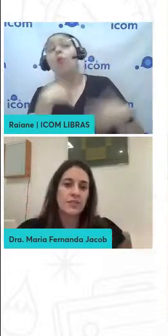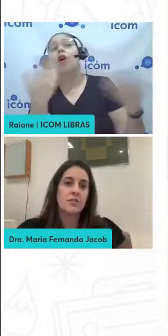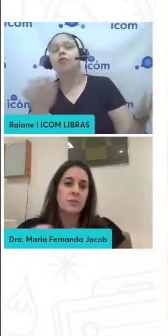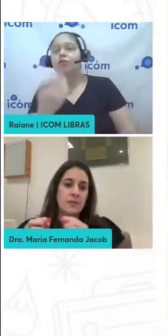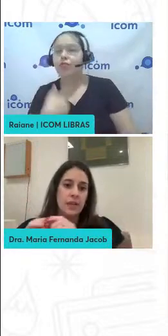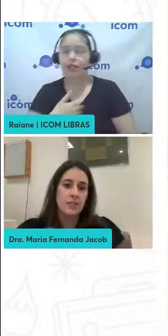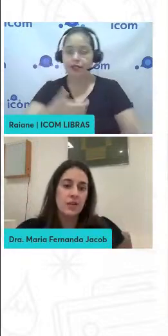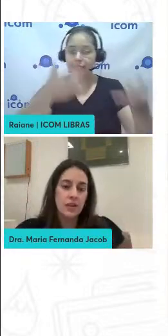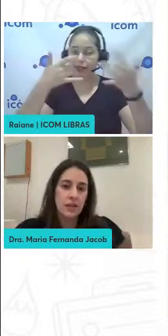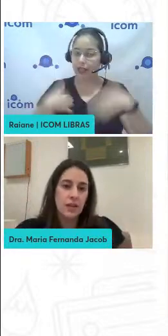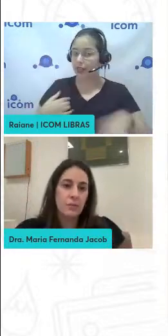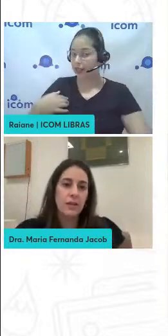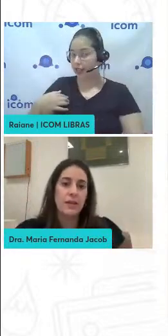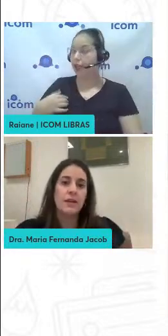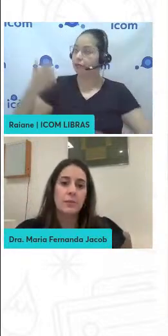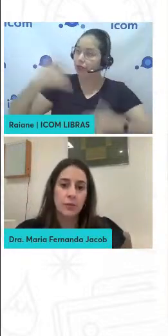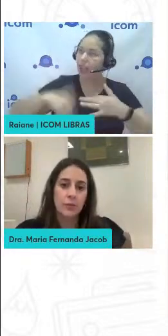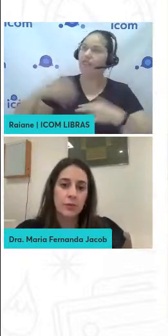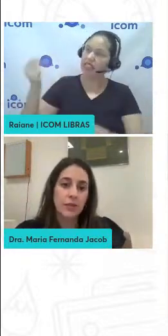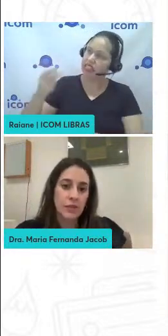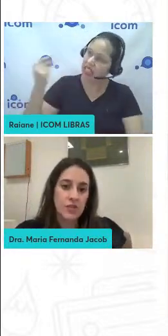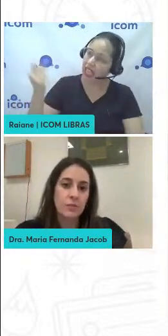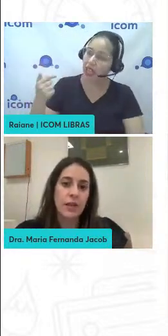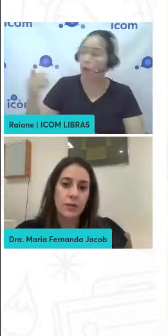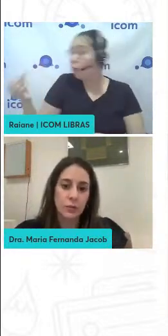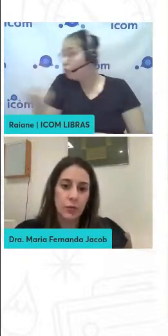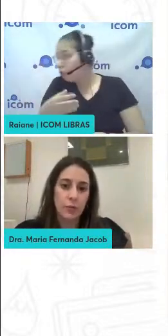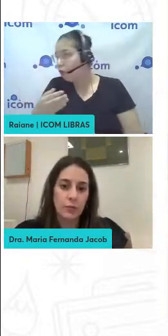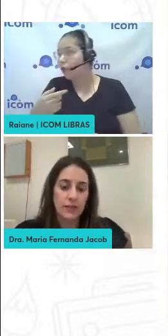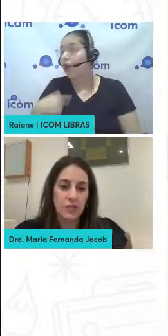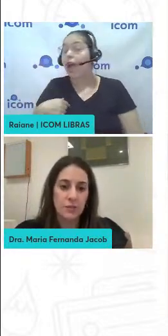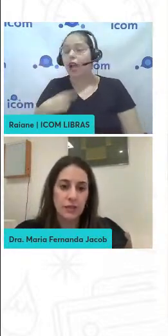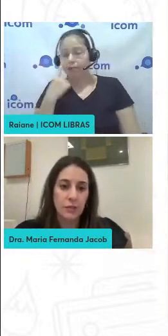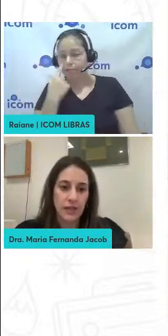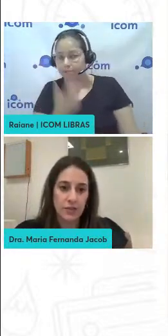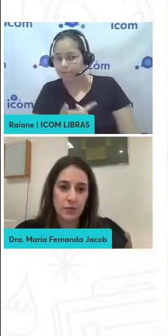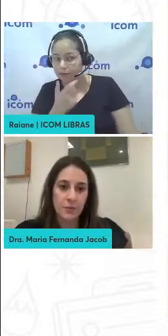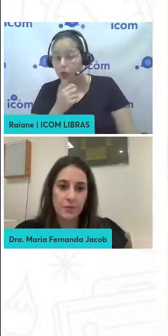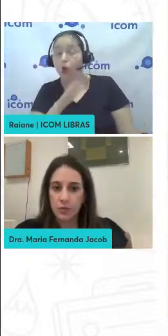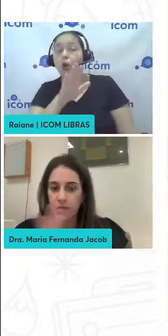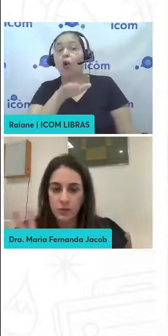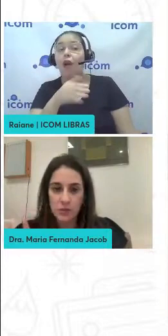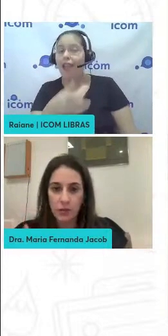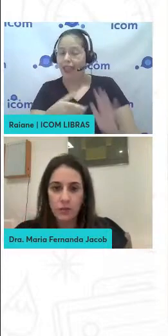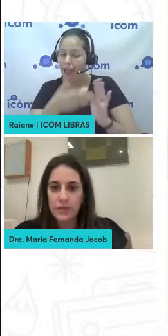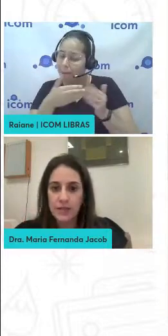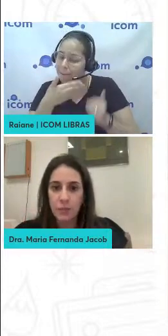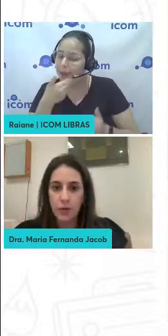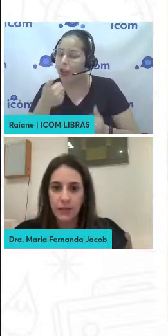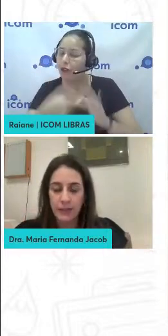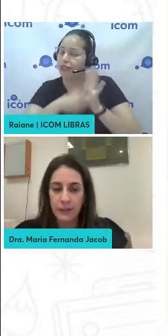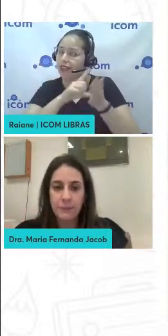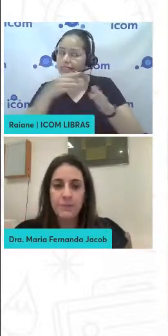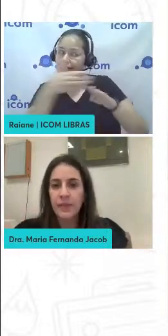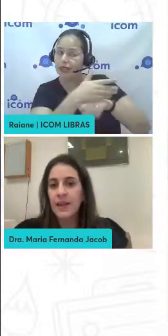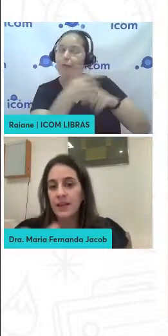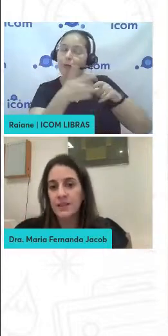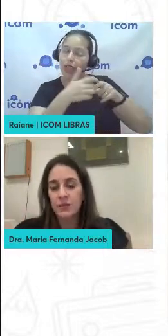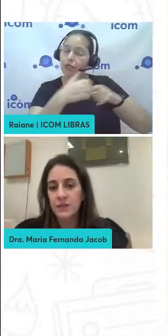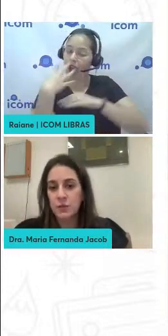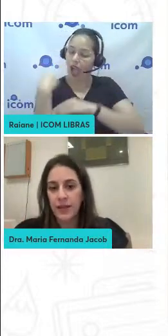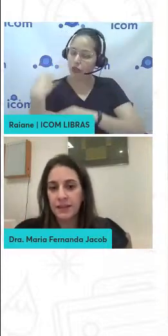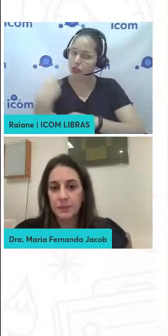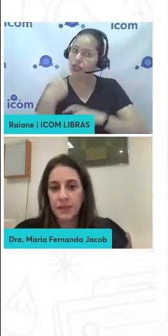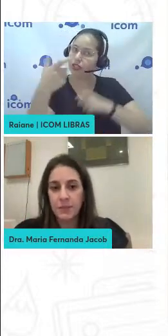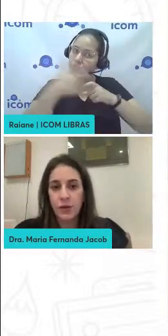não trate esse paciente, encaminha para um pronto atendimento ou para um atendimento médico. Estou dando só um exemplo aqui, né? A